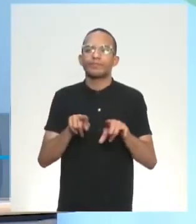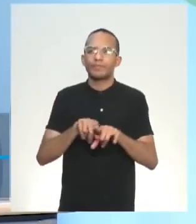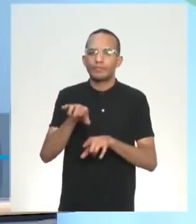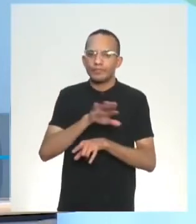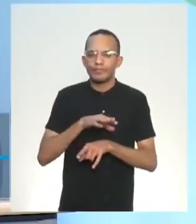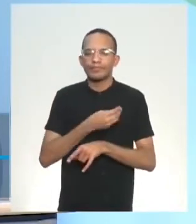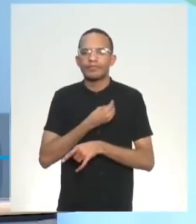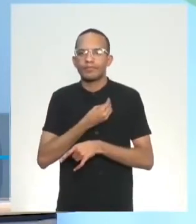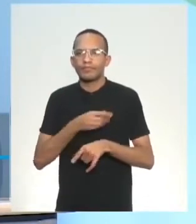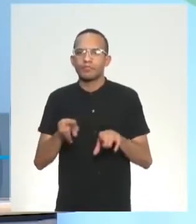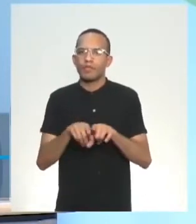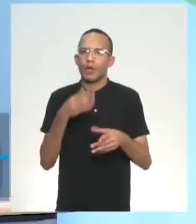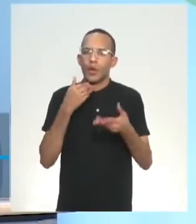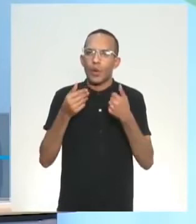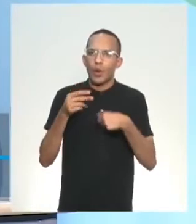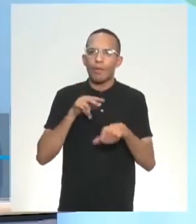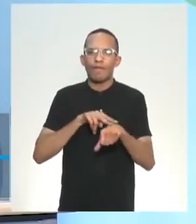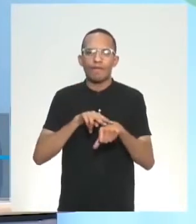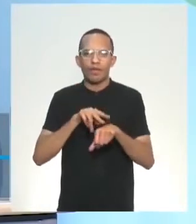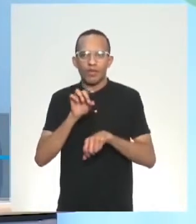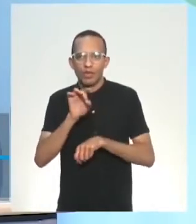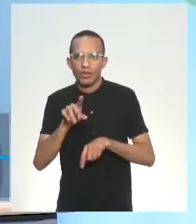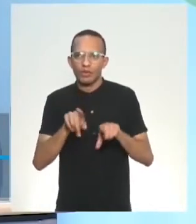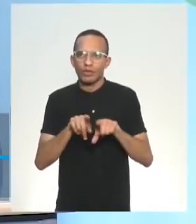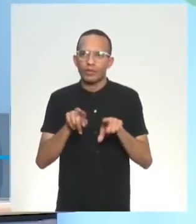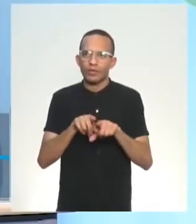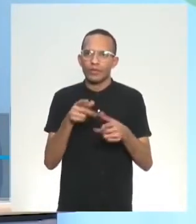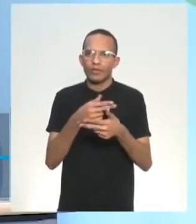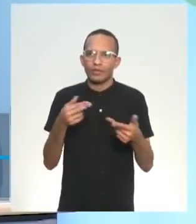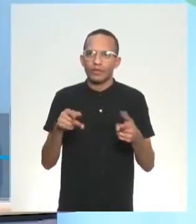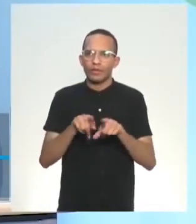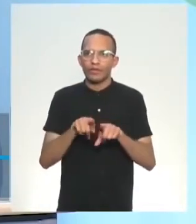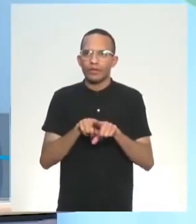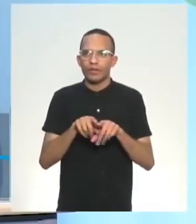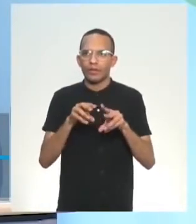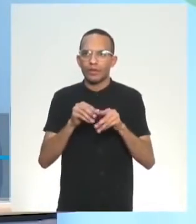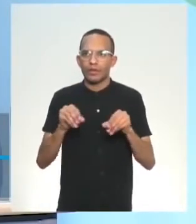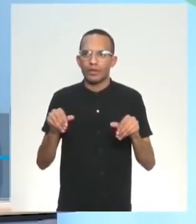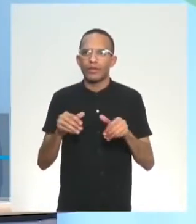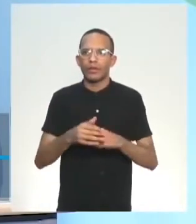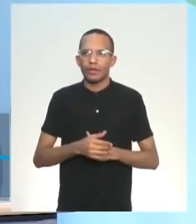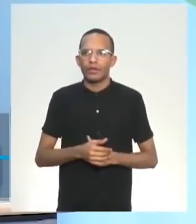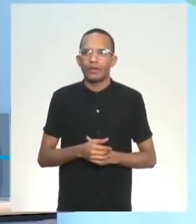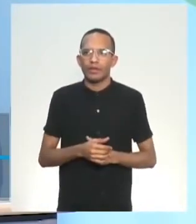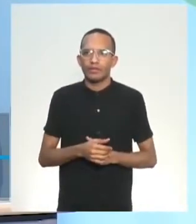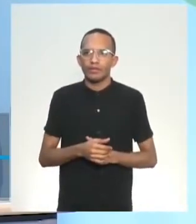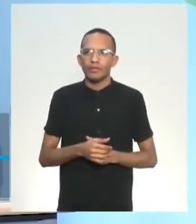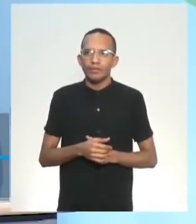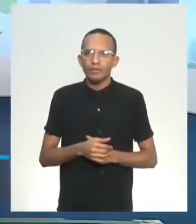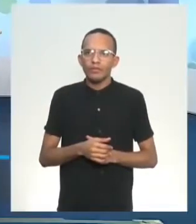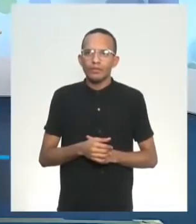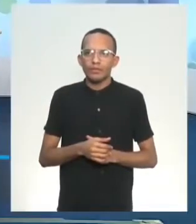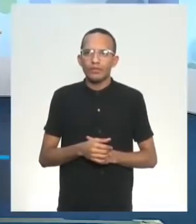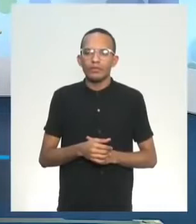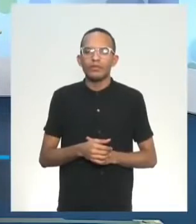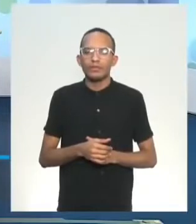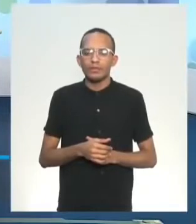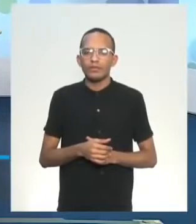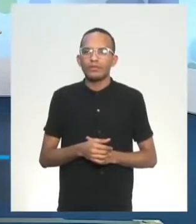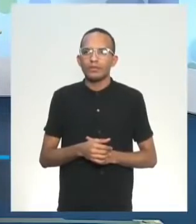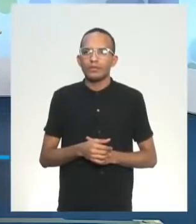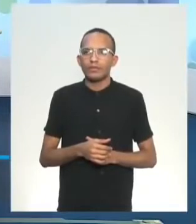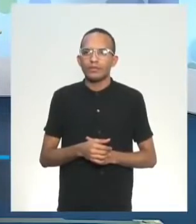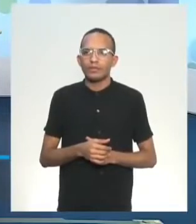consumidores, herbívoros e carnívoros. E seres decompositores, fungos e bactérias. Olha, já deu toda a cadeia ali